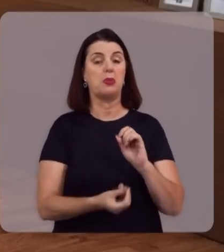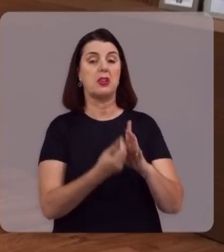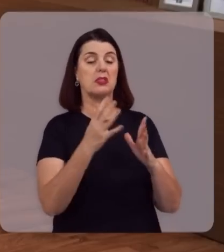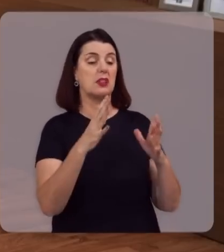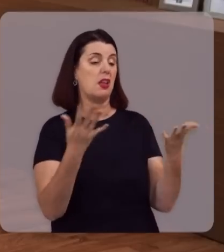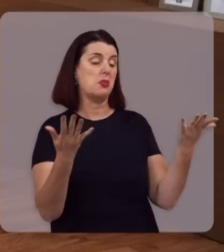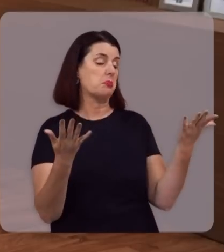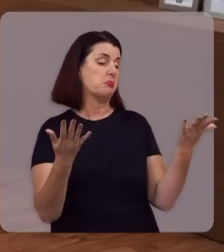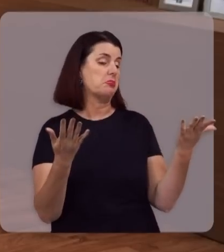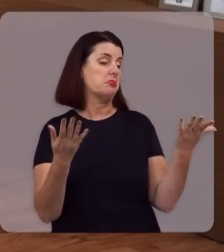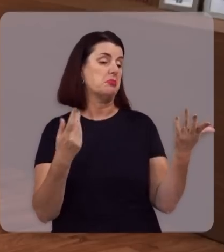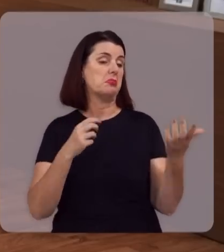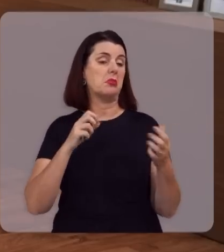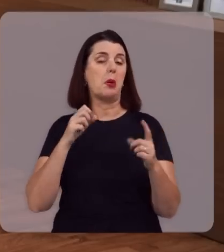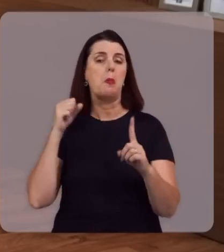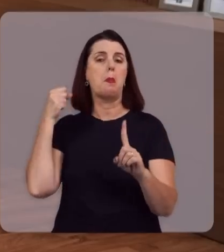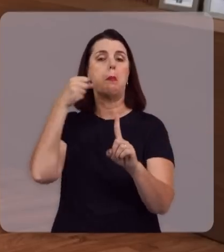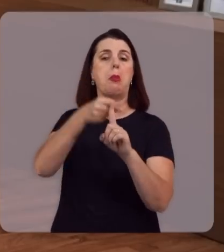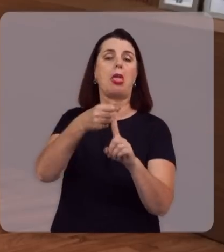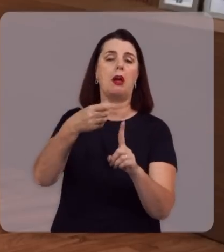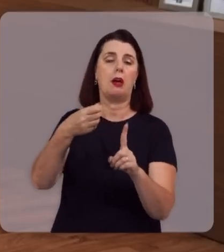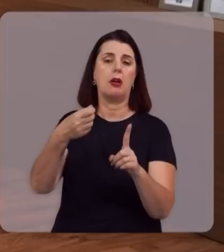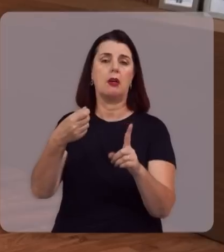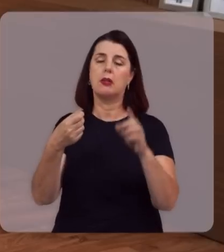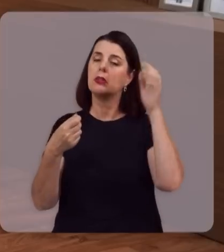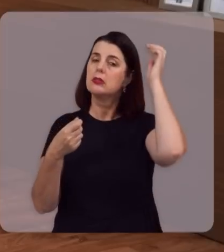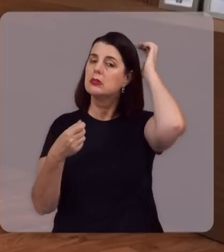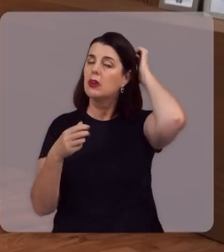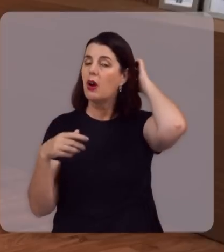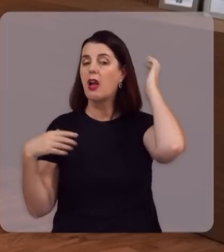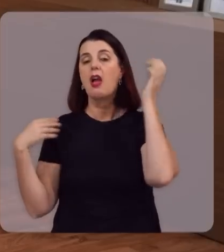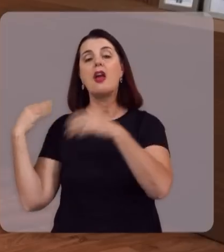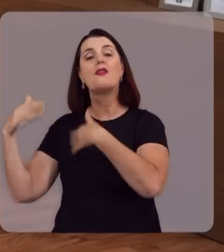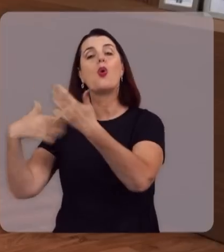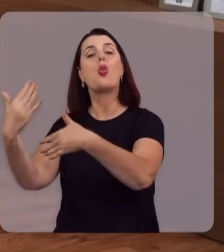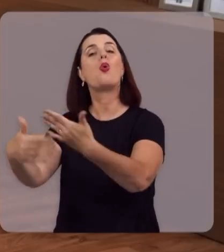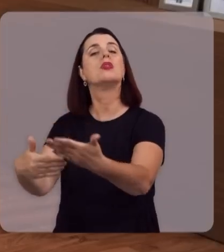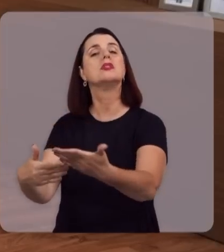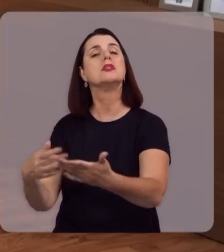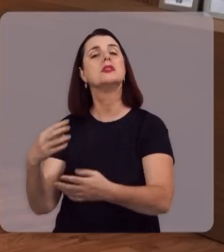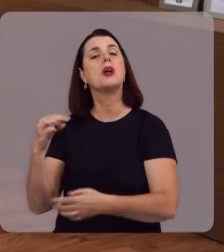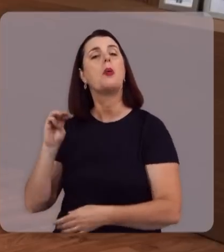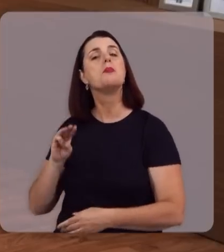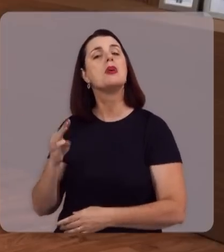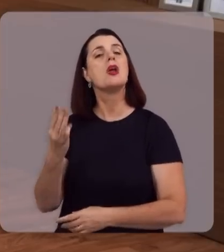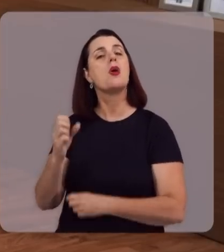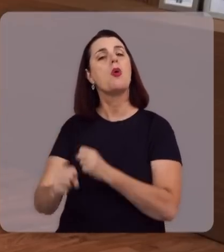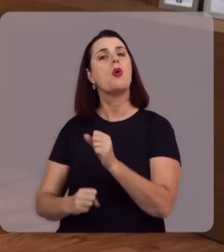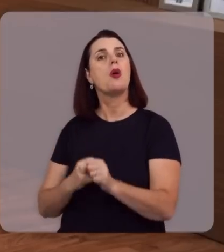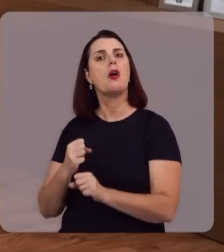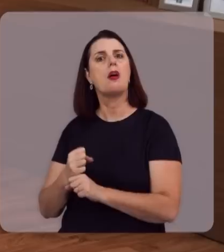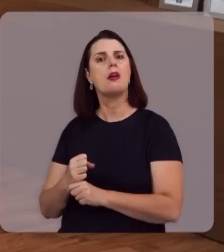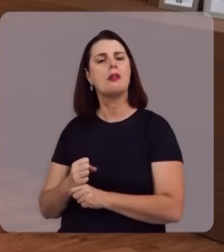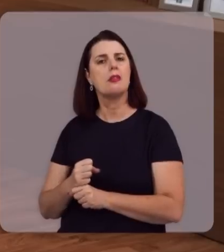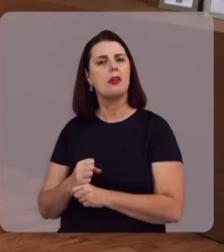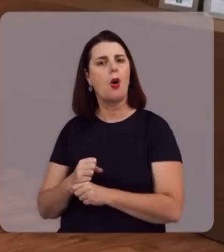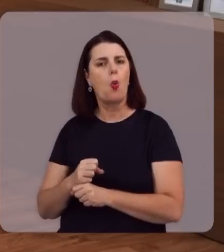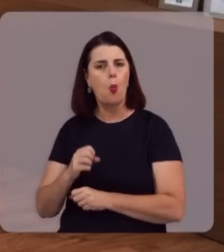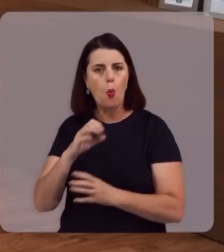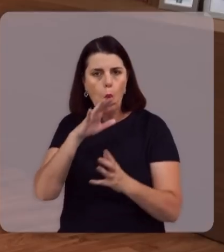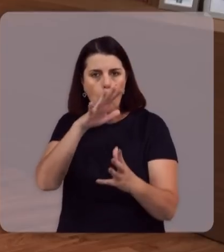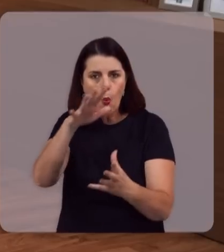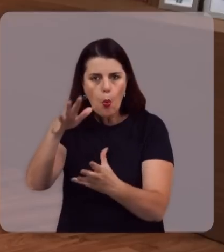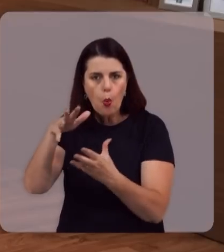explosão, nem sequer o universo veio à existência por uma evolução de milhões e milhões de anos. O universo foi chamado à